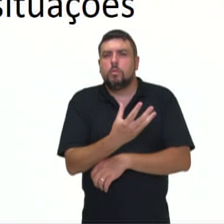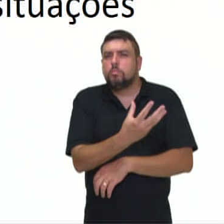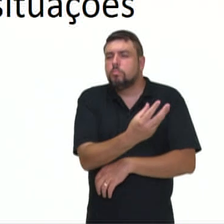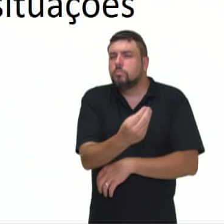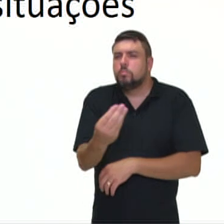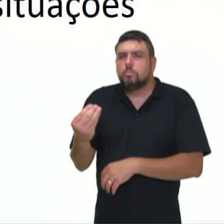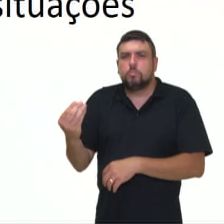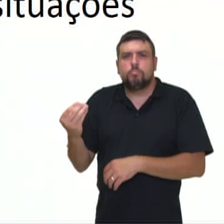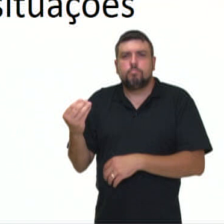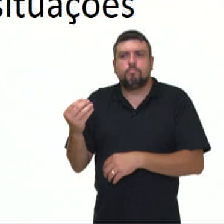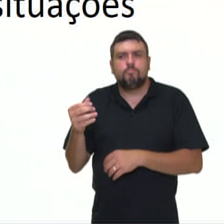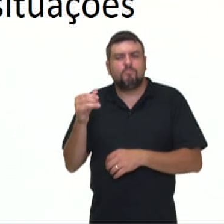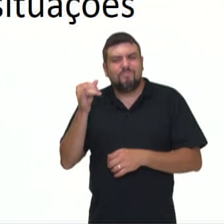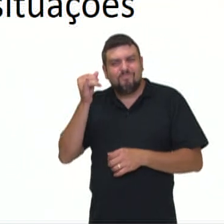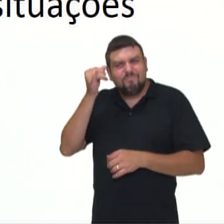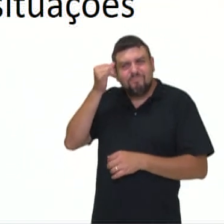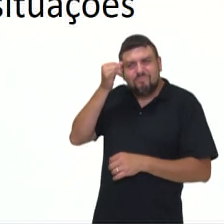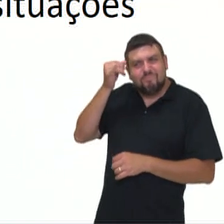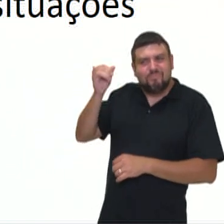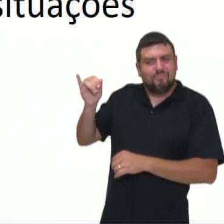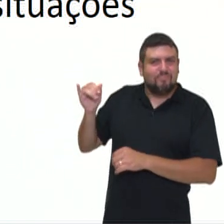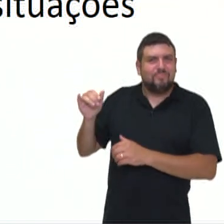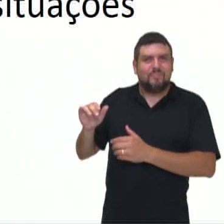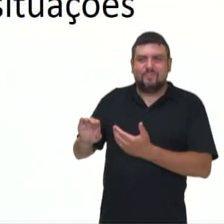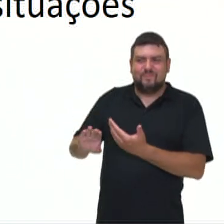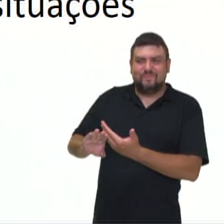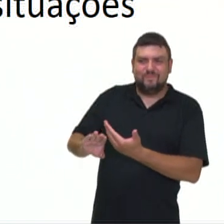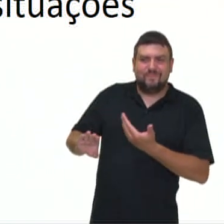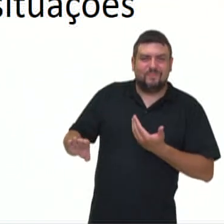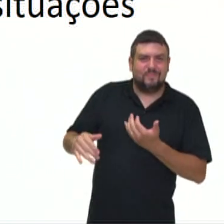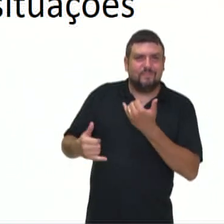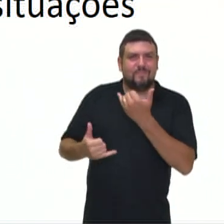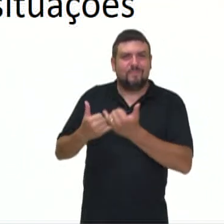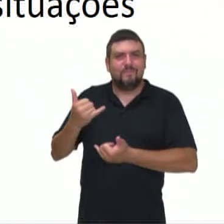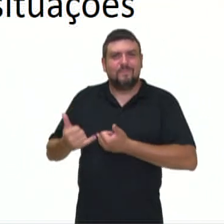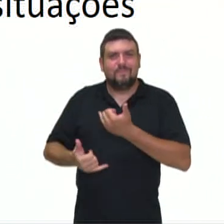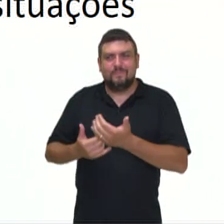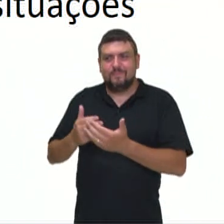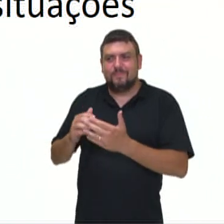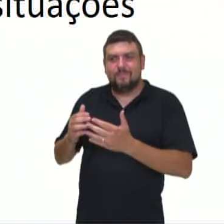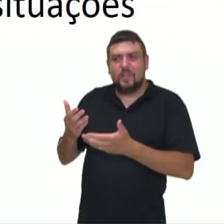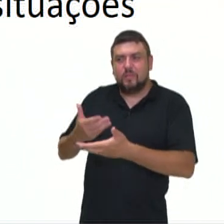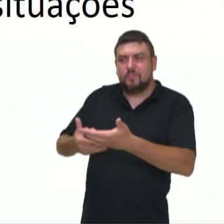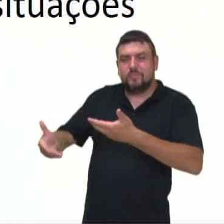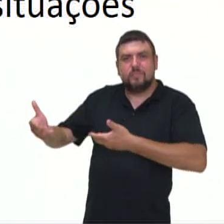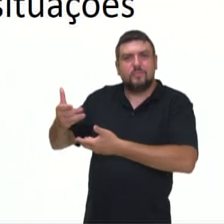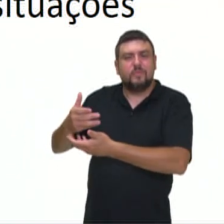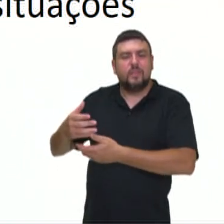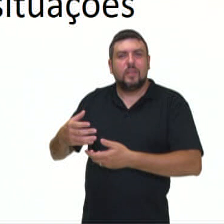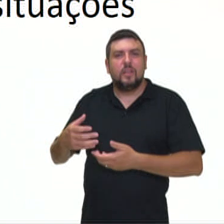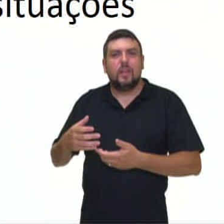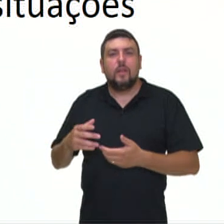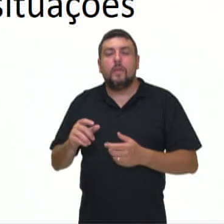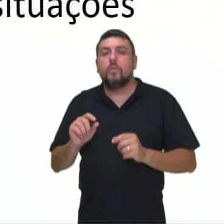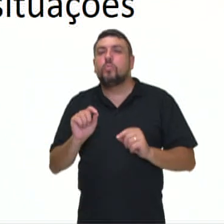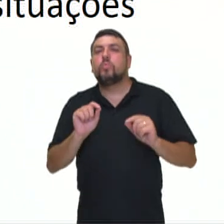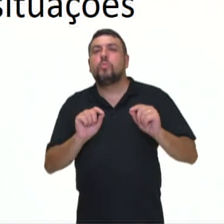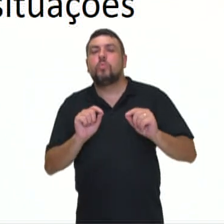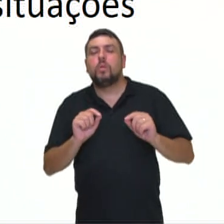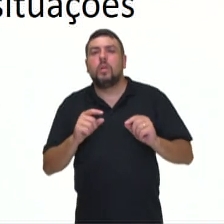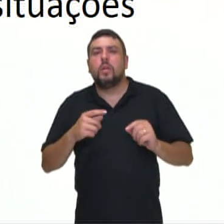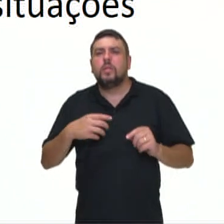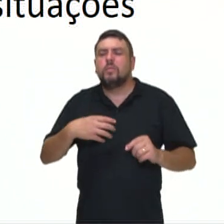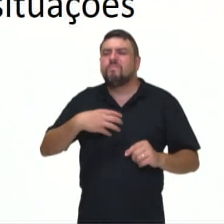esquivam, que evitam participar de determinadas práticas por não se sentirem à vontade